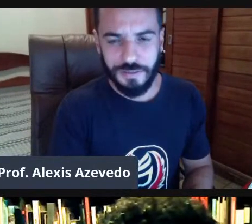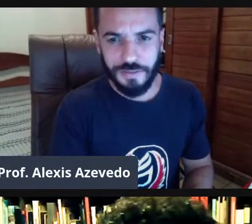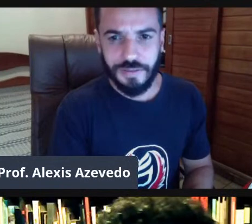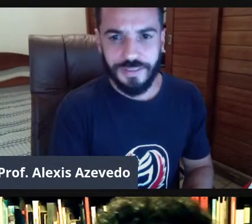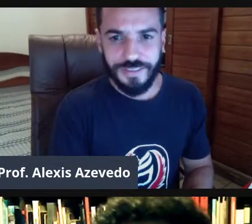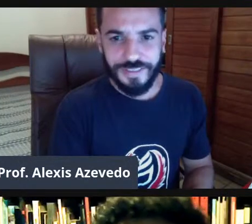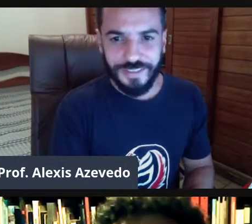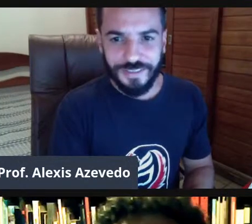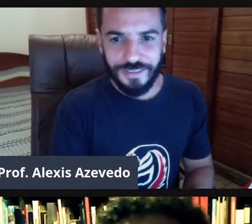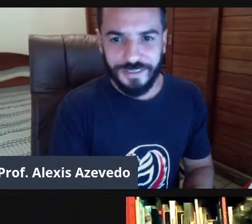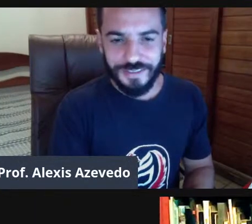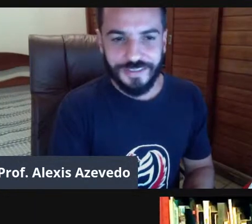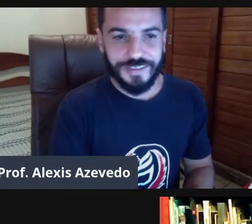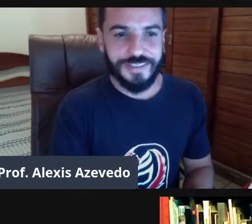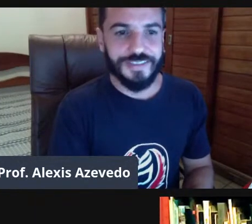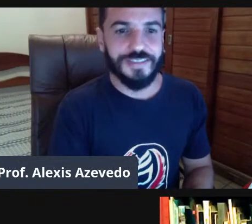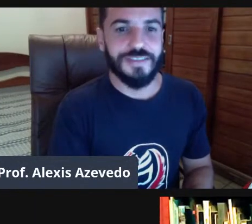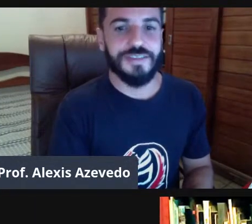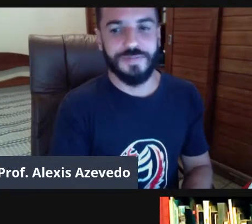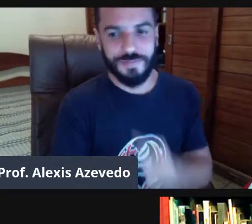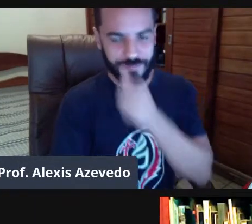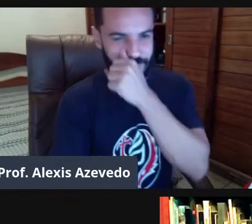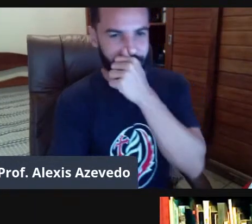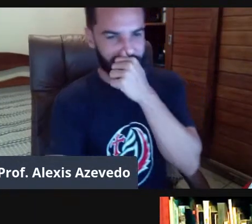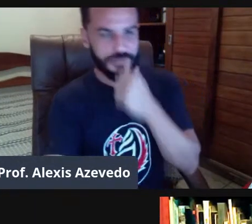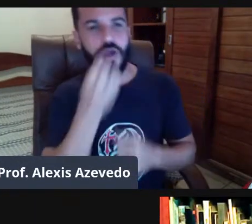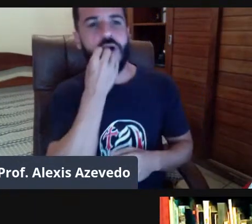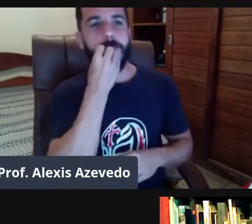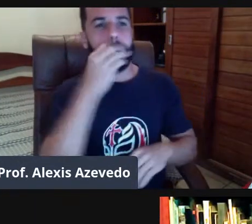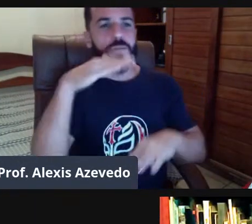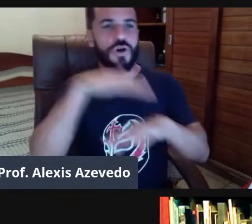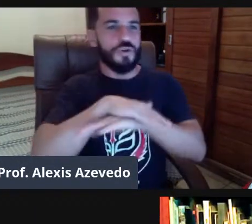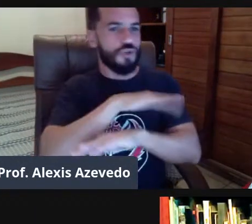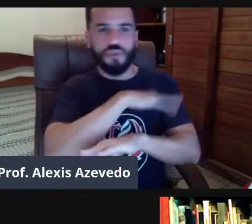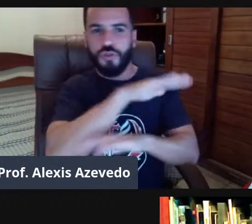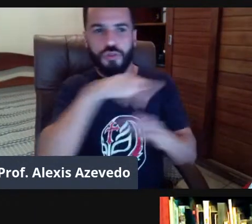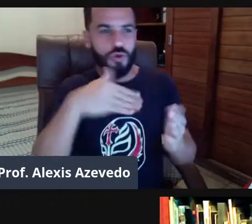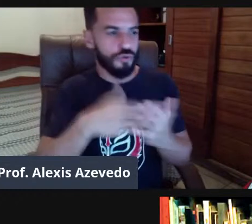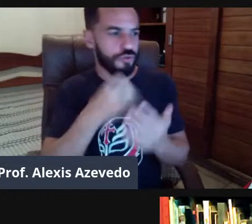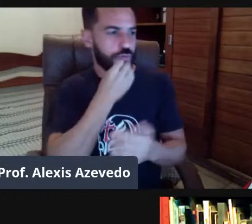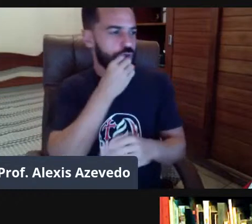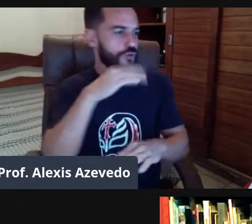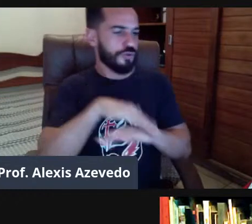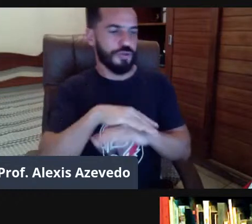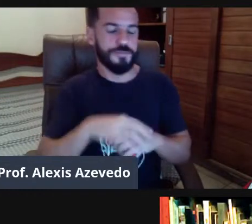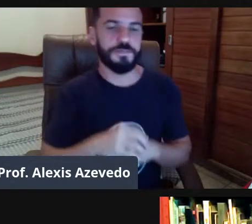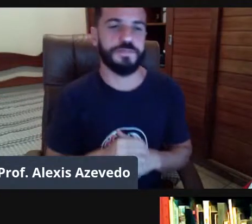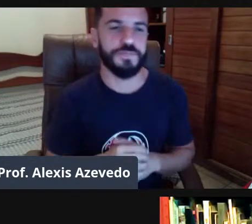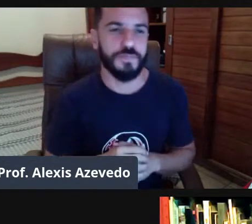Boa noite, Ronan. Seja bem-vindo. Boa noite para todos aí.